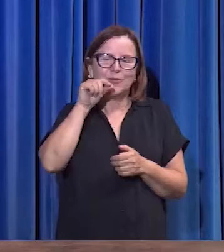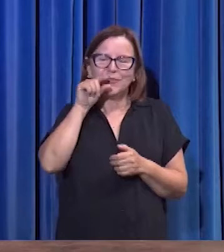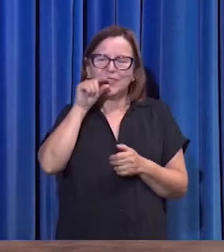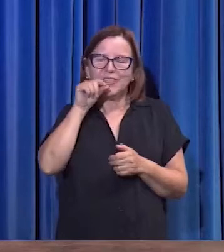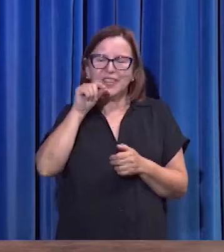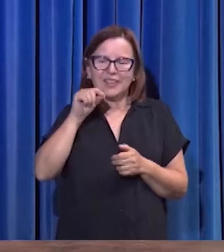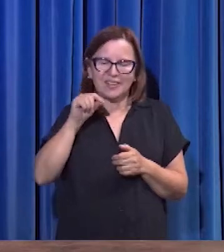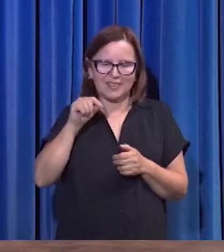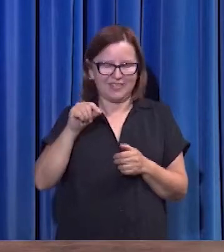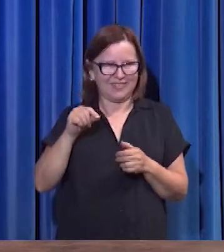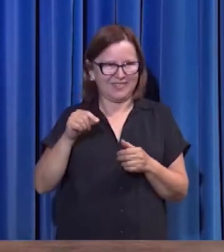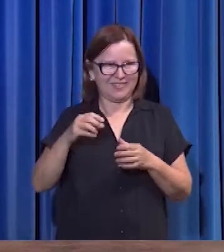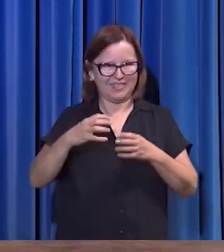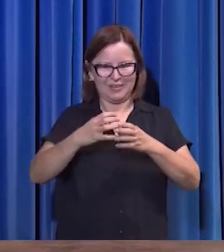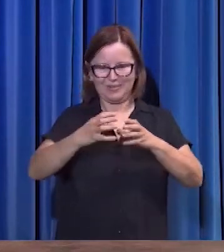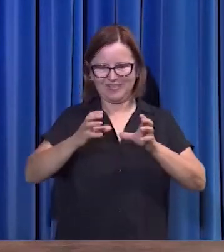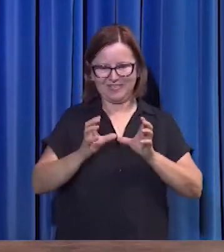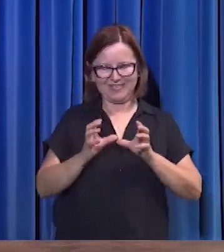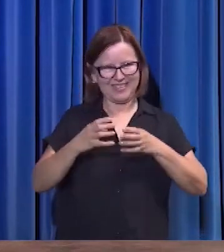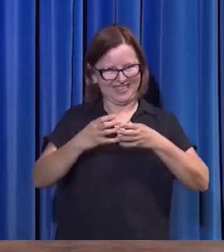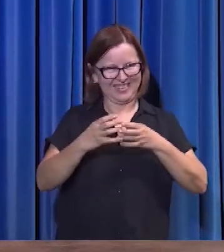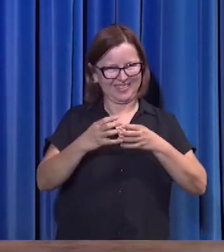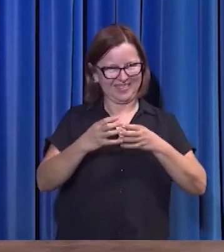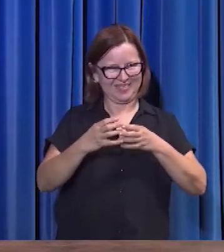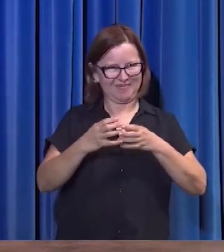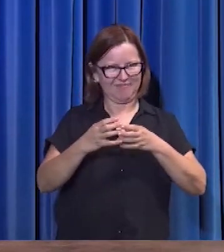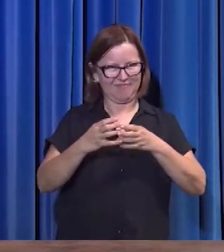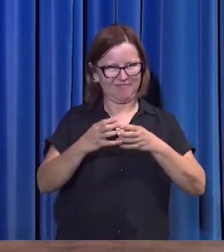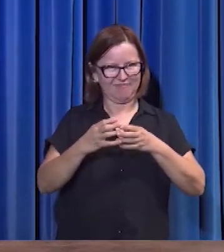guardando, em perfeita